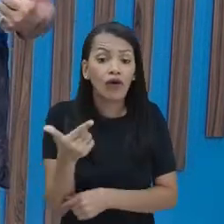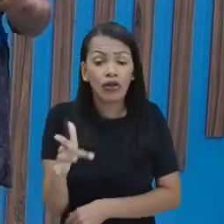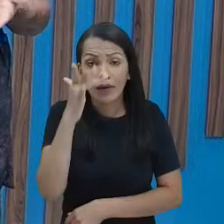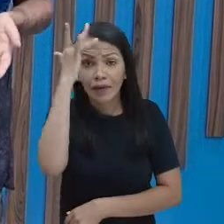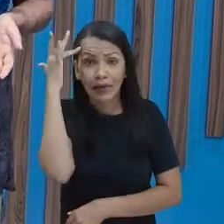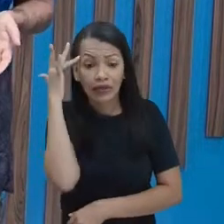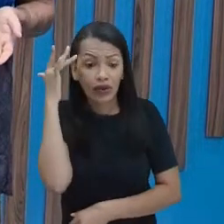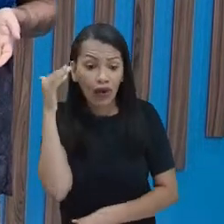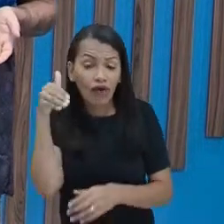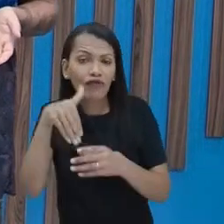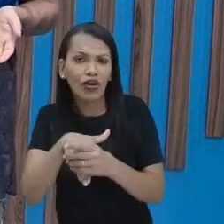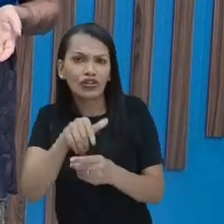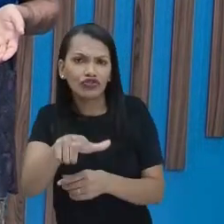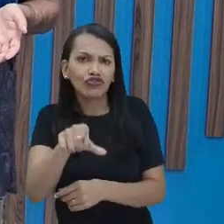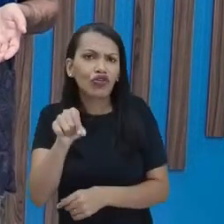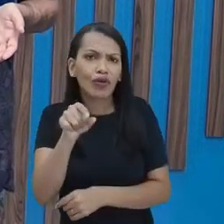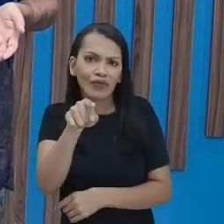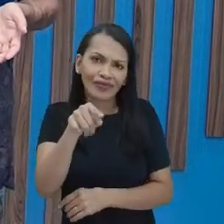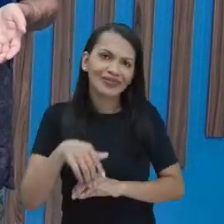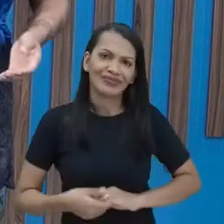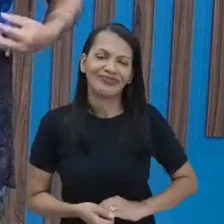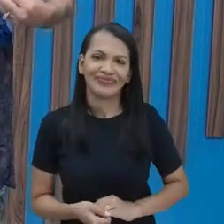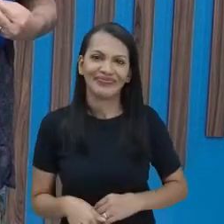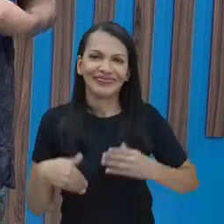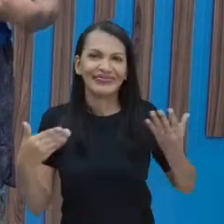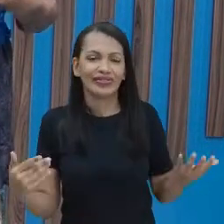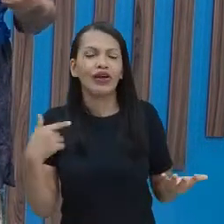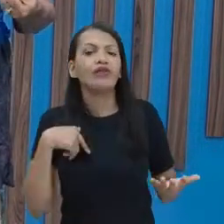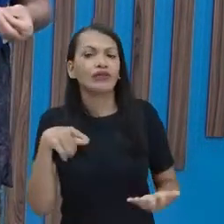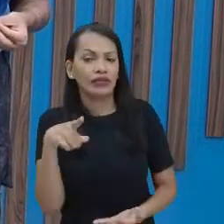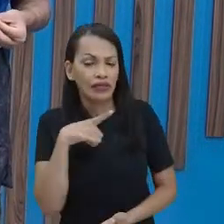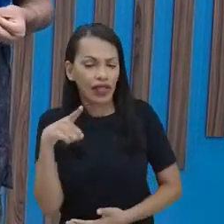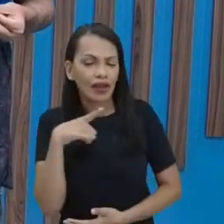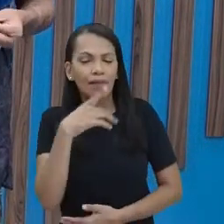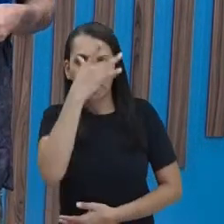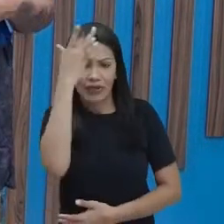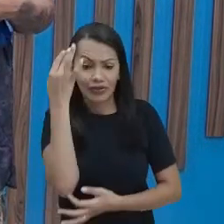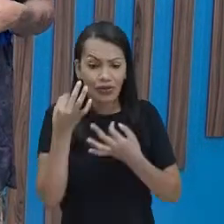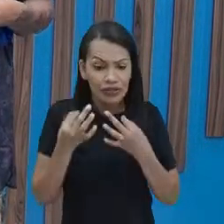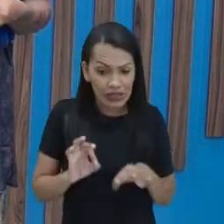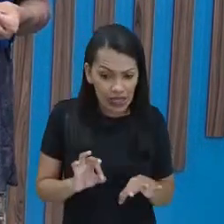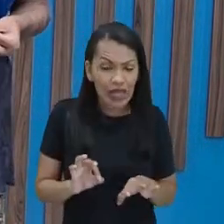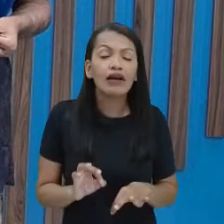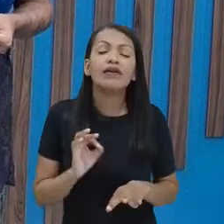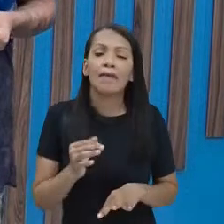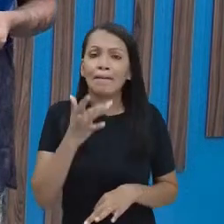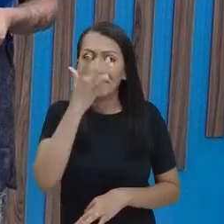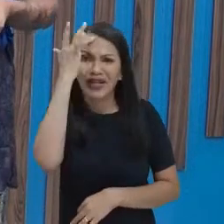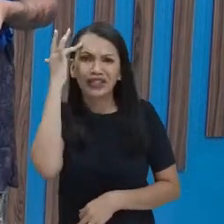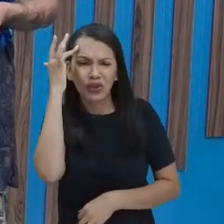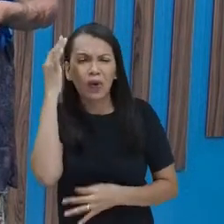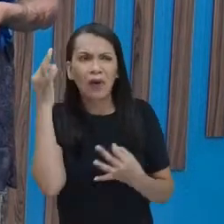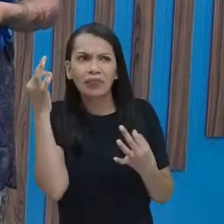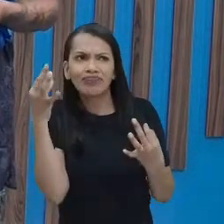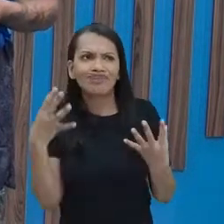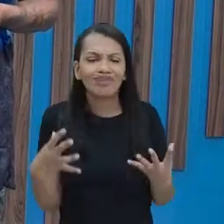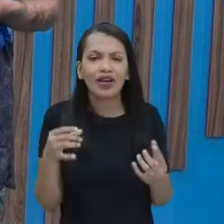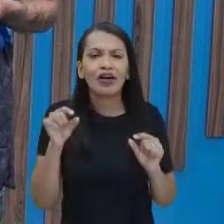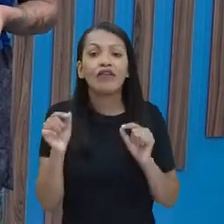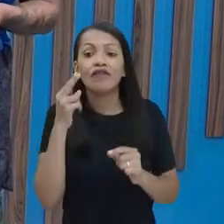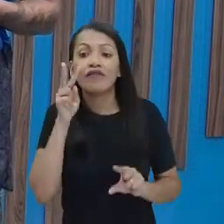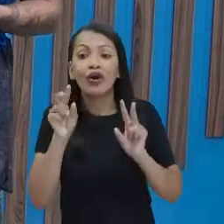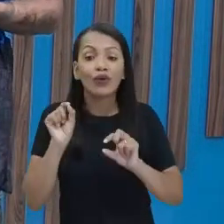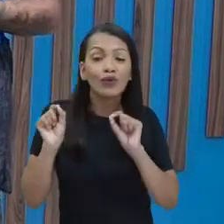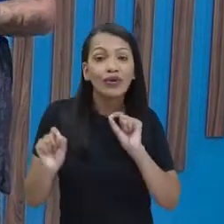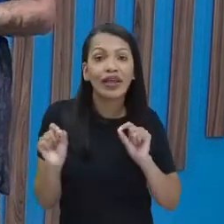vota e escolhe por você. Então, há pessoas decentes, há pessoas comprometidas. Então, vamos ver o que é que essas